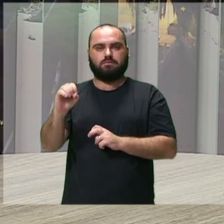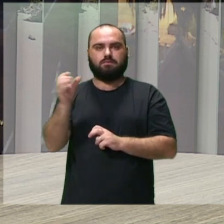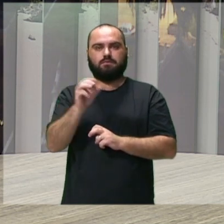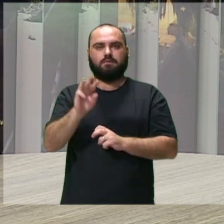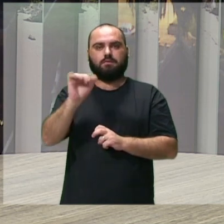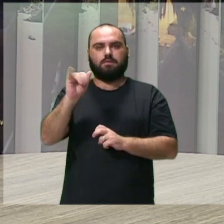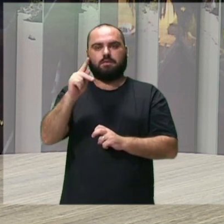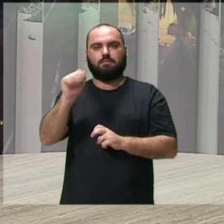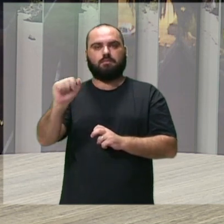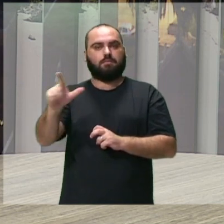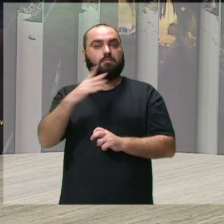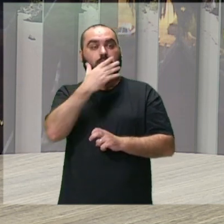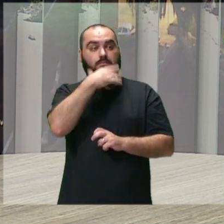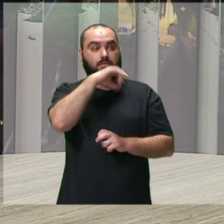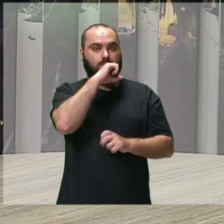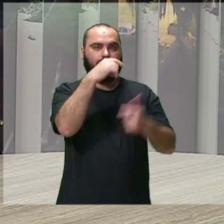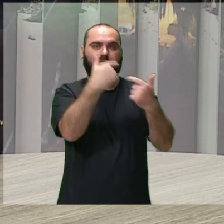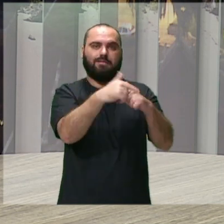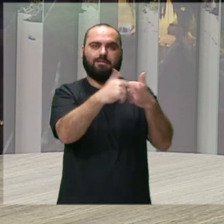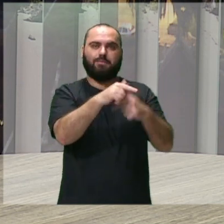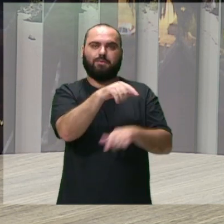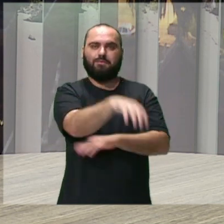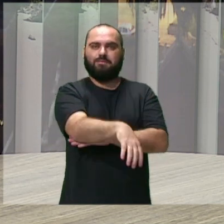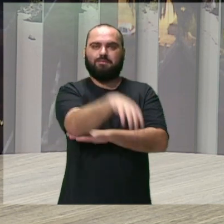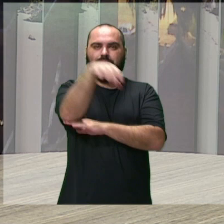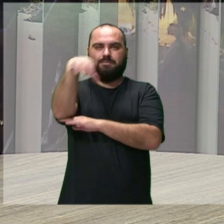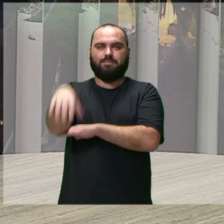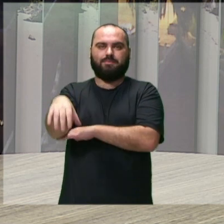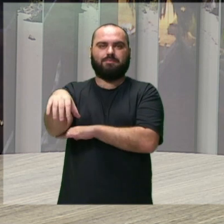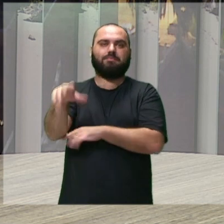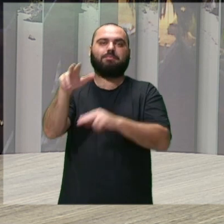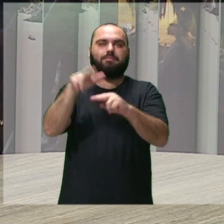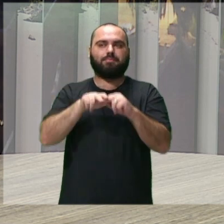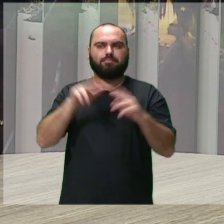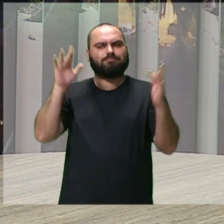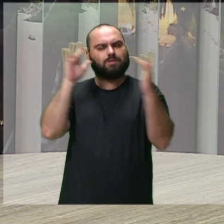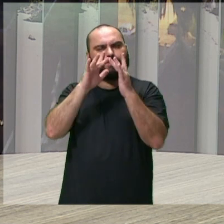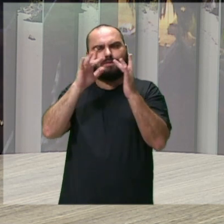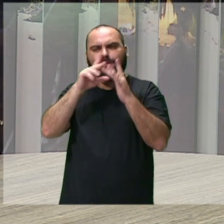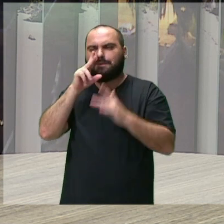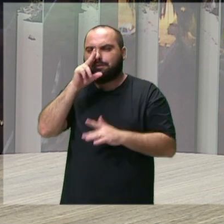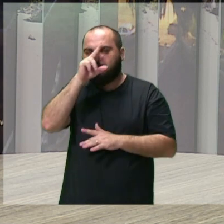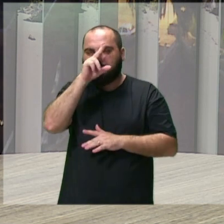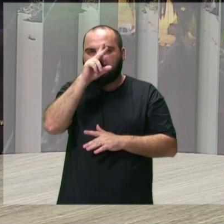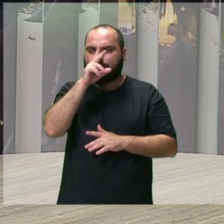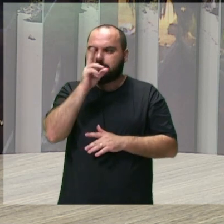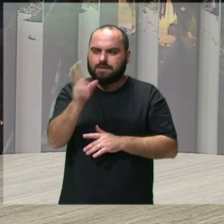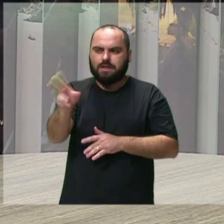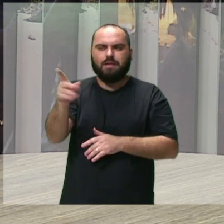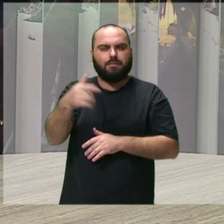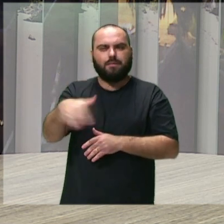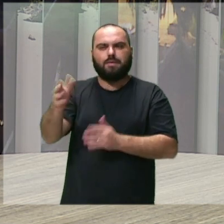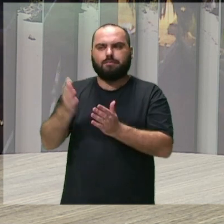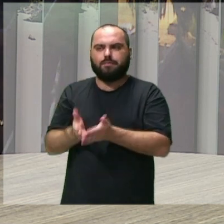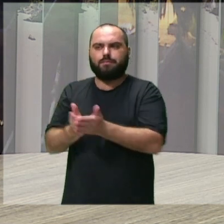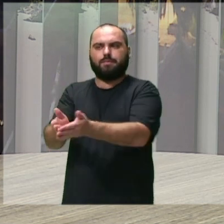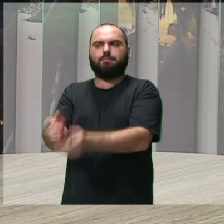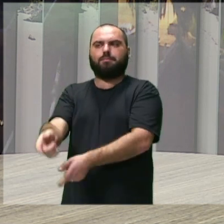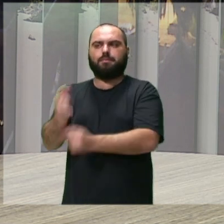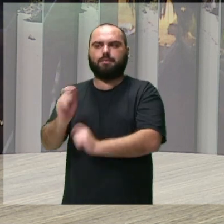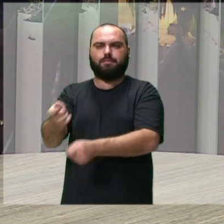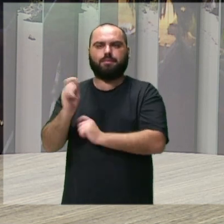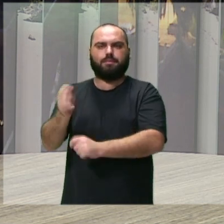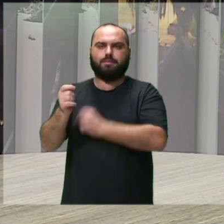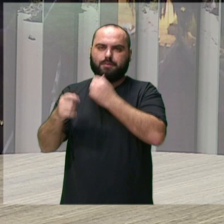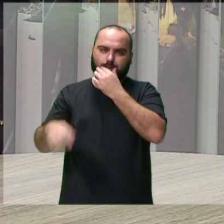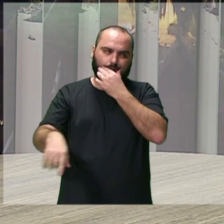no Porto, então isso deu essa ligação muito forte, né? Então eu vivia no mar pescando com ele, ia no porto,